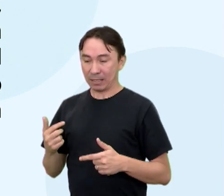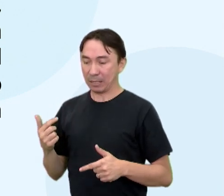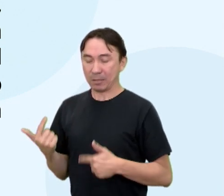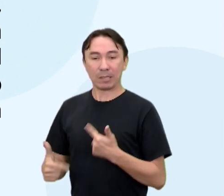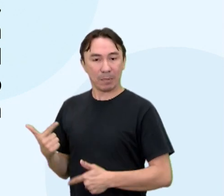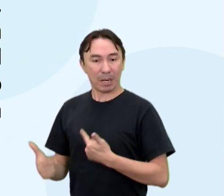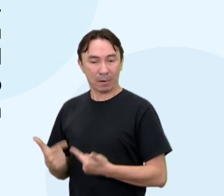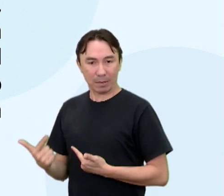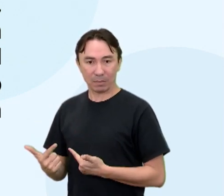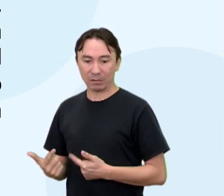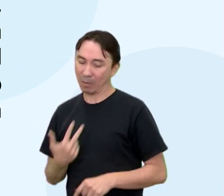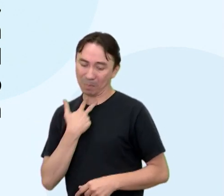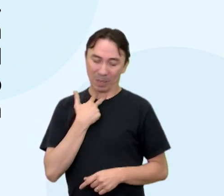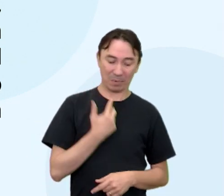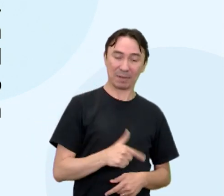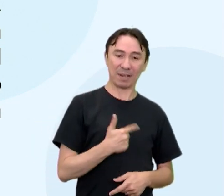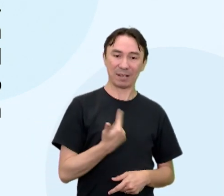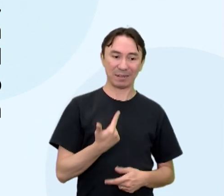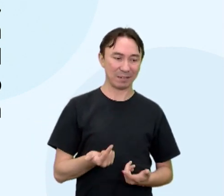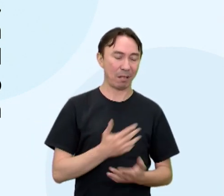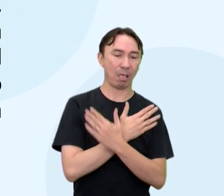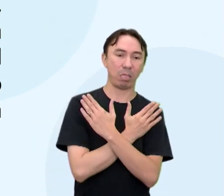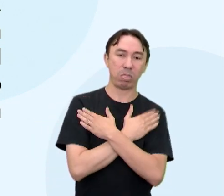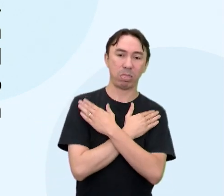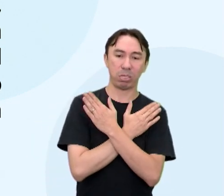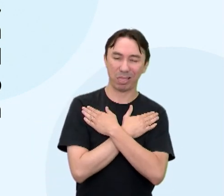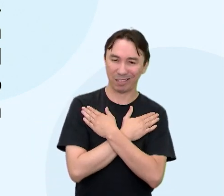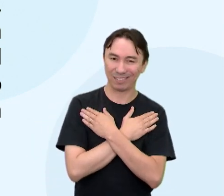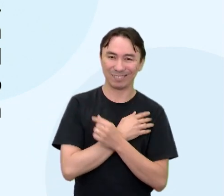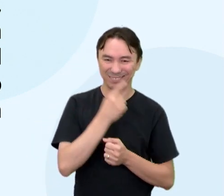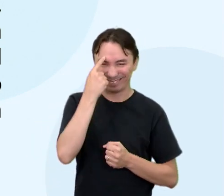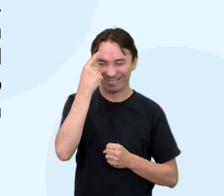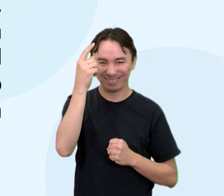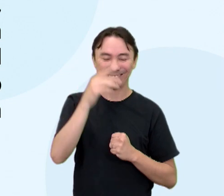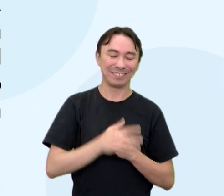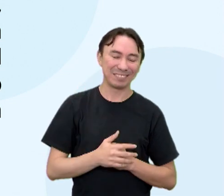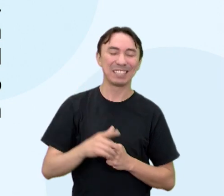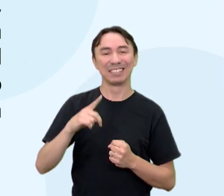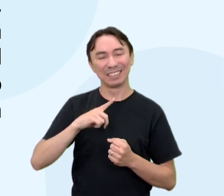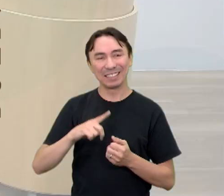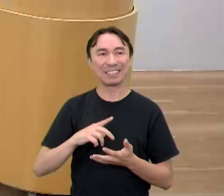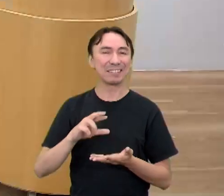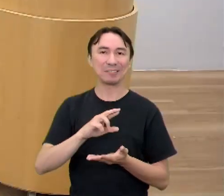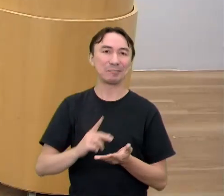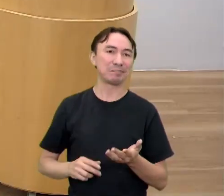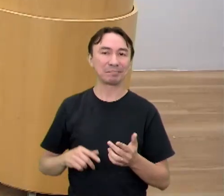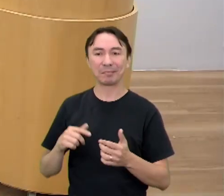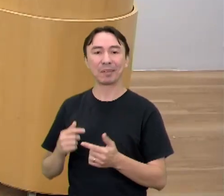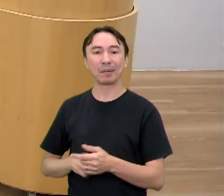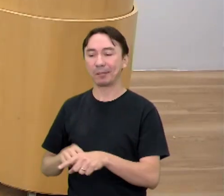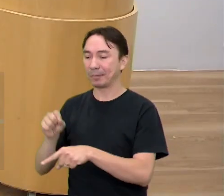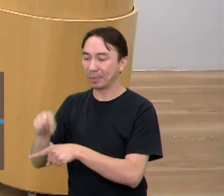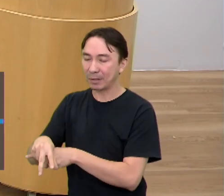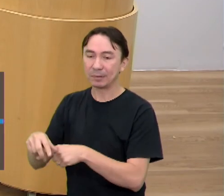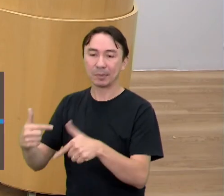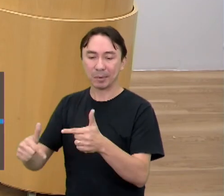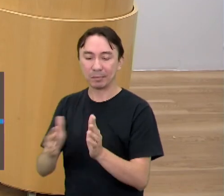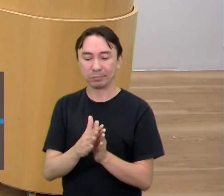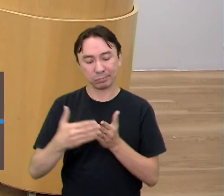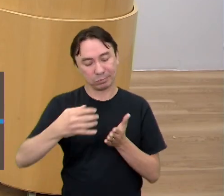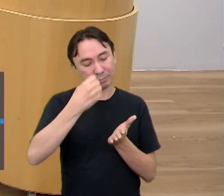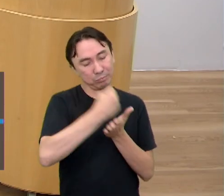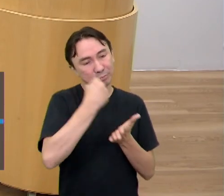umas definições todas aí. Existe o trabalho formal, o trabalho informal, carteira registrada, o trabalhador autônomo. Então